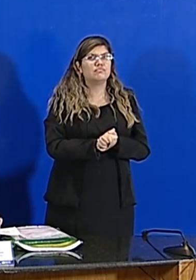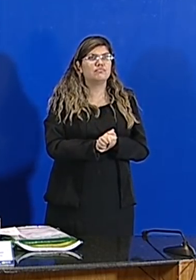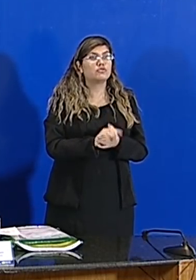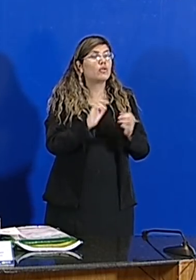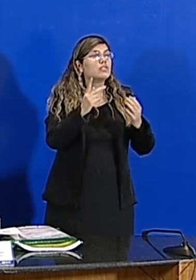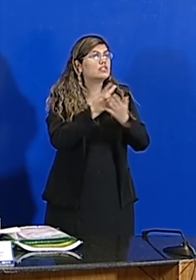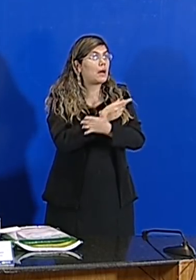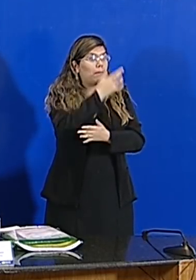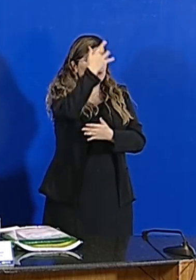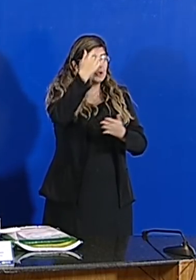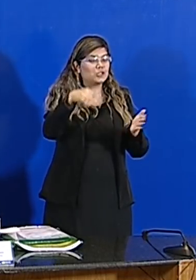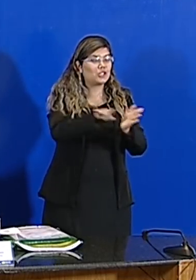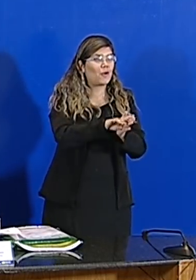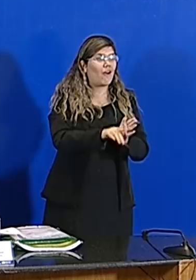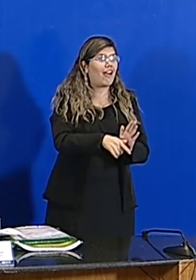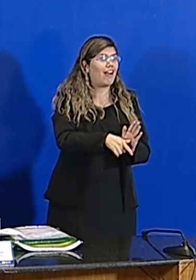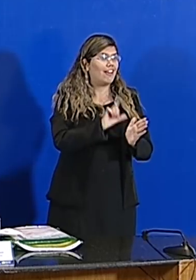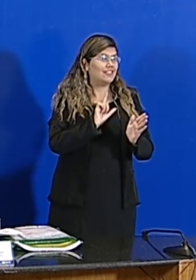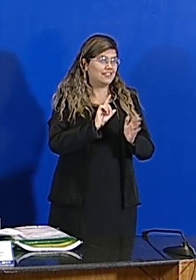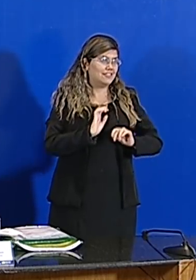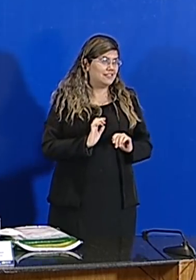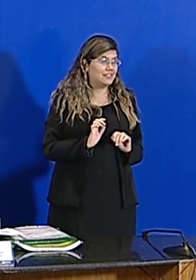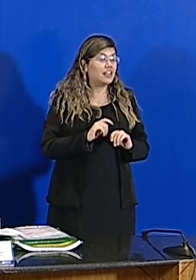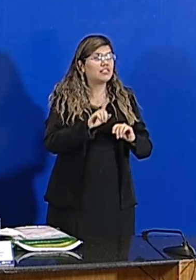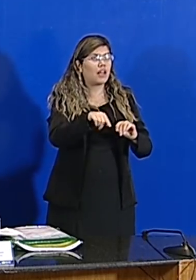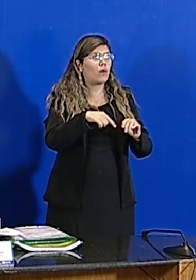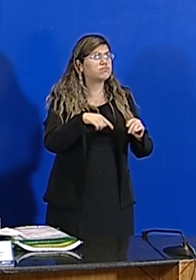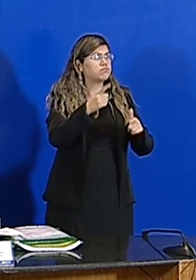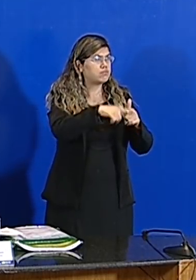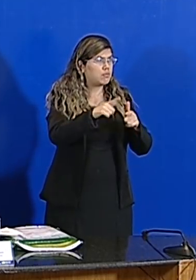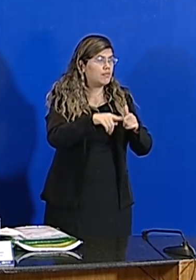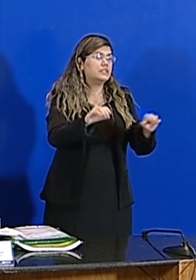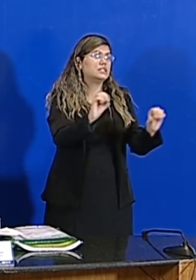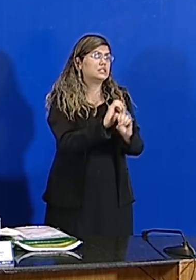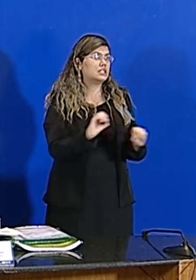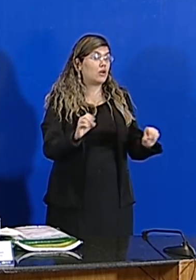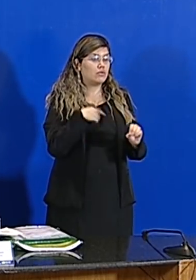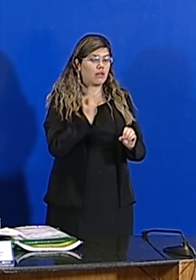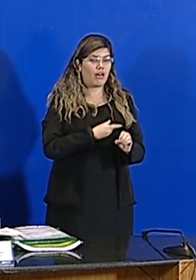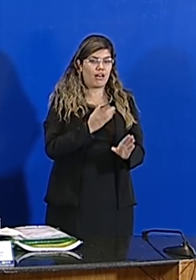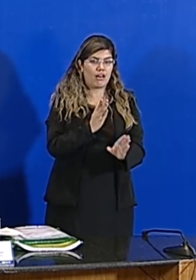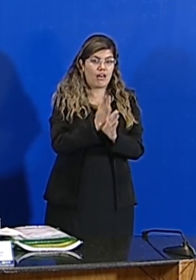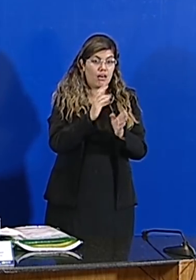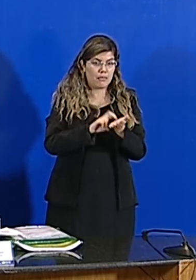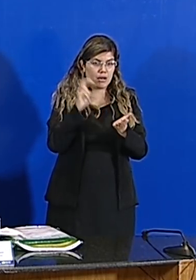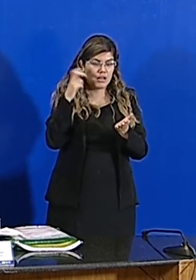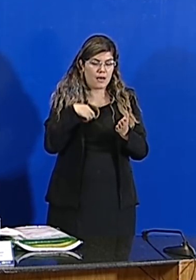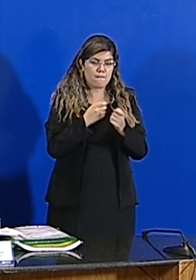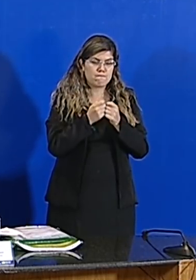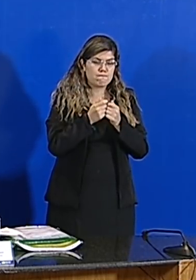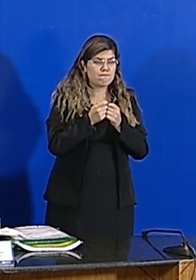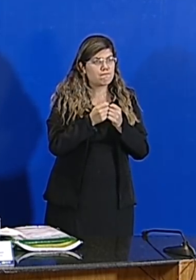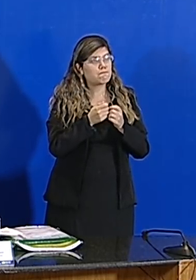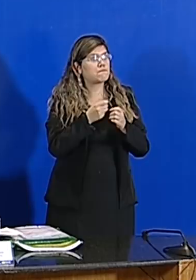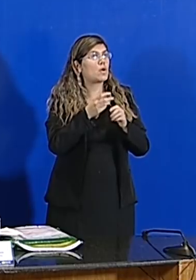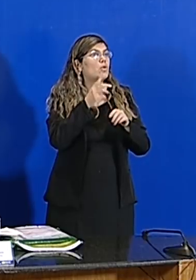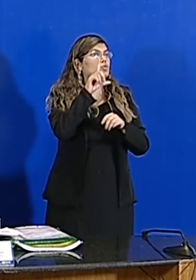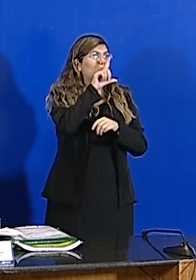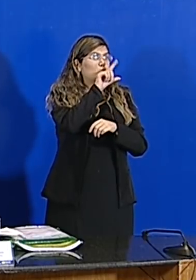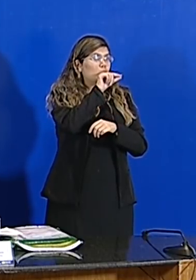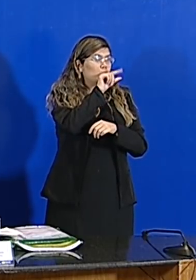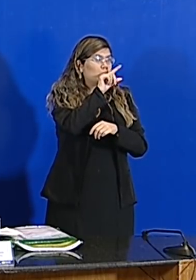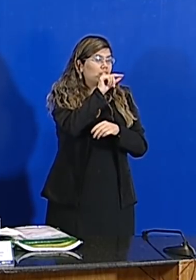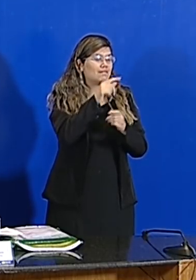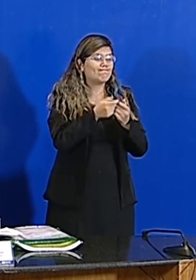acontecer é a pessoa chegar antes. Então, assim, o impacto foi zero. A gente detectou logo de manhã cedinho, né? Eu fui tuitando ao longo do dia. Você vê que já estava